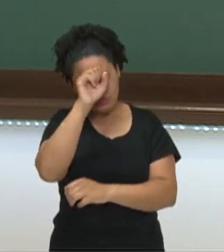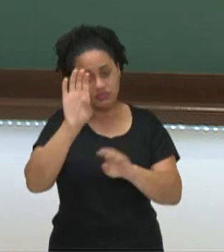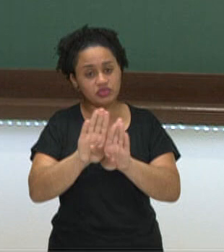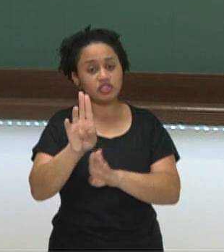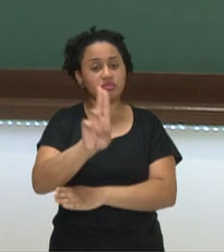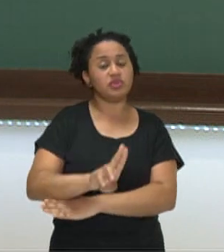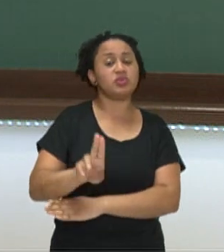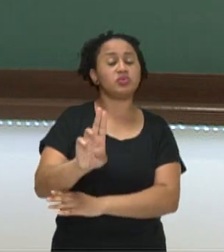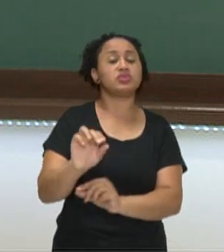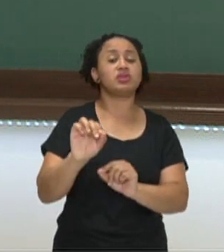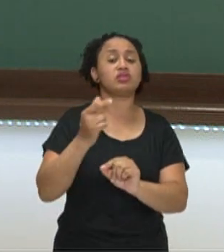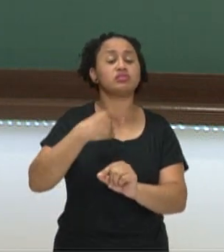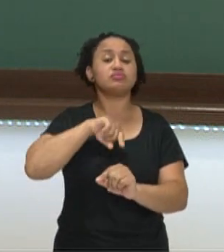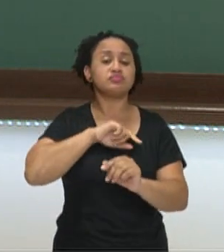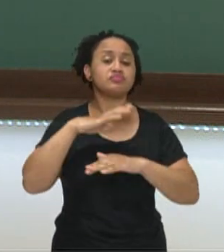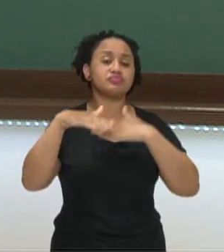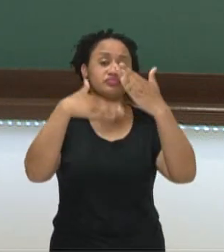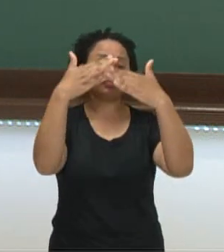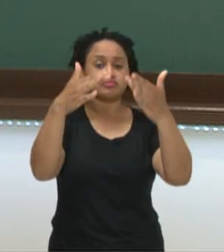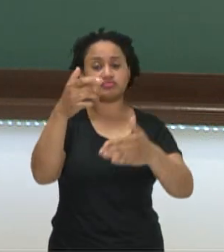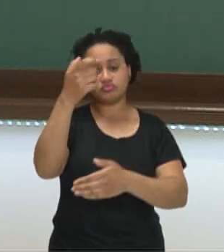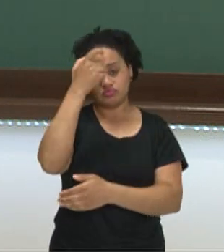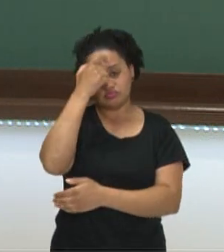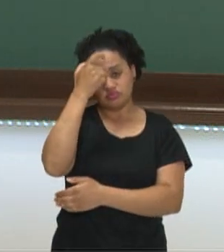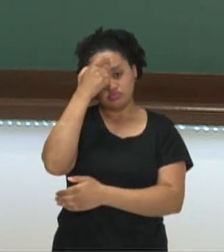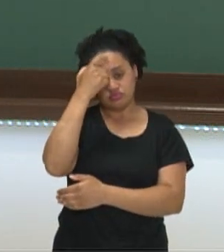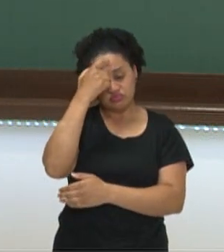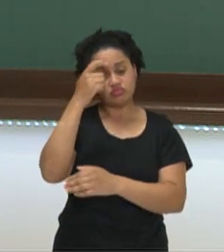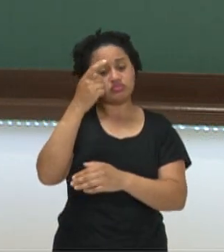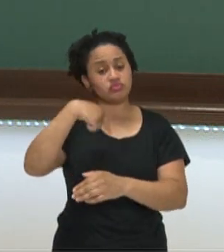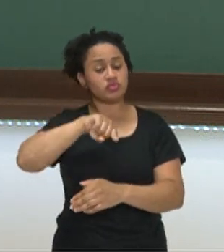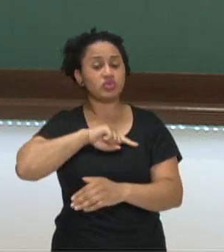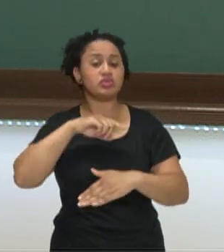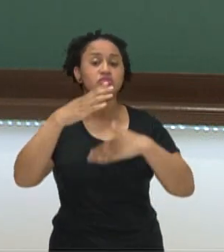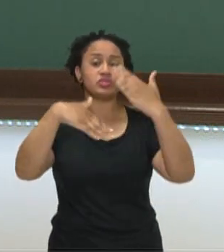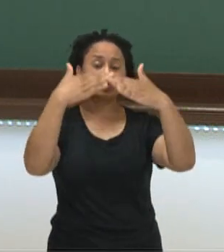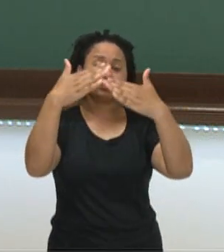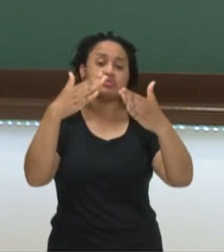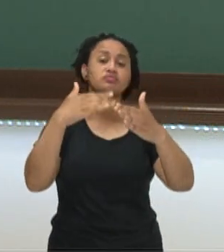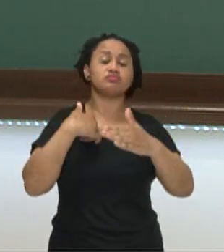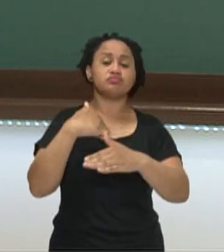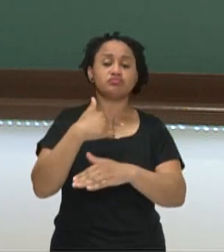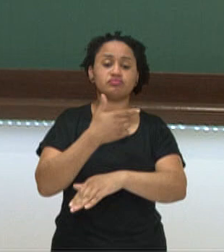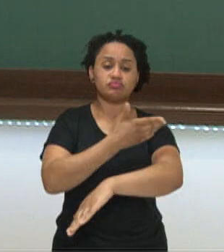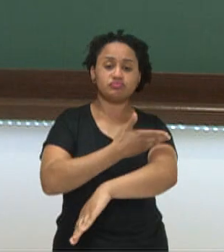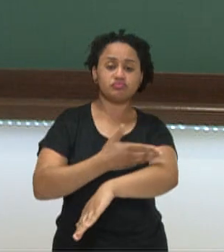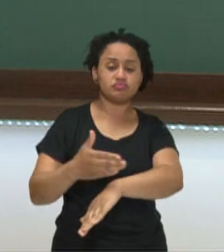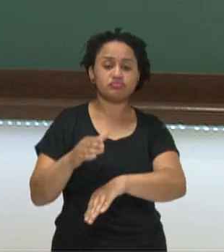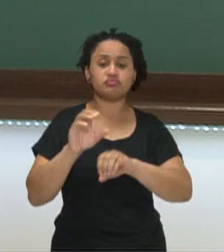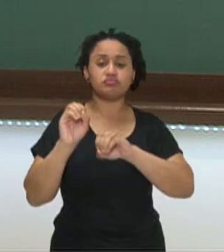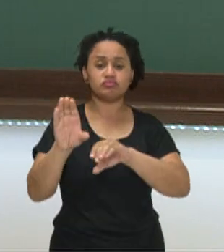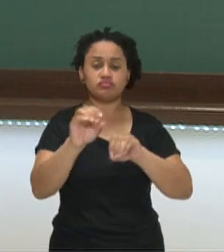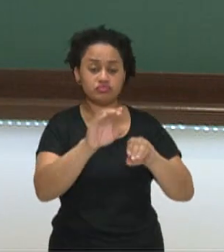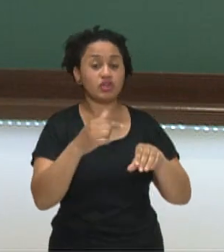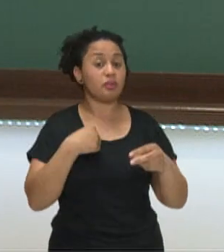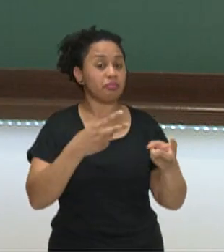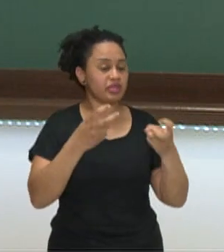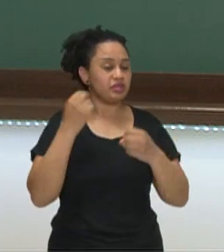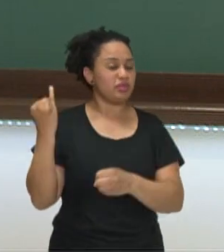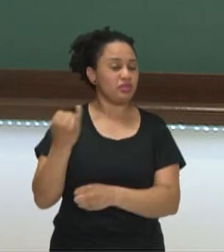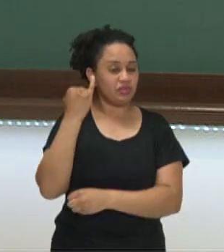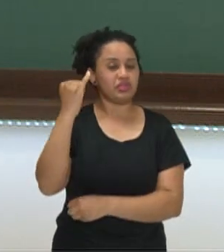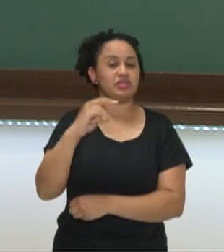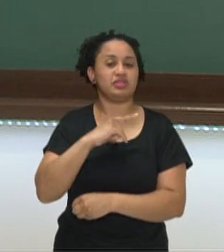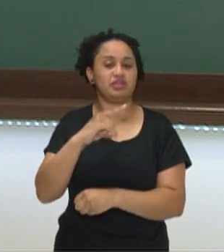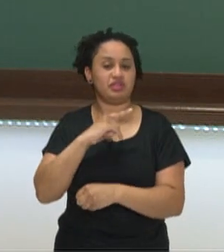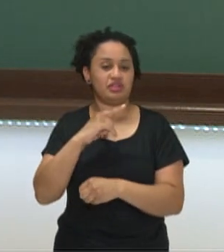isso para o nosso desenvolvimento cognitivo, para o nosso desenvolvimento educacional. Veja a importância do nosso bate-papo, a